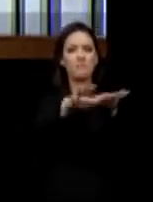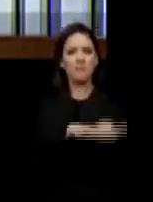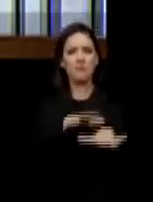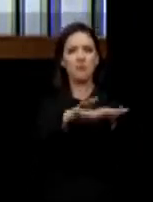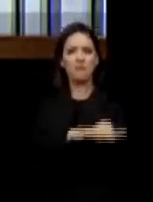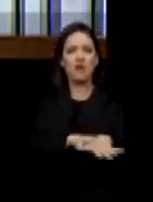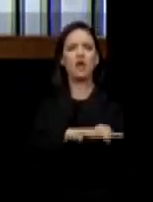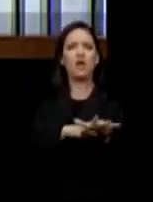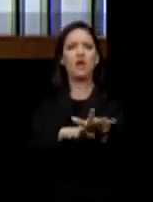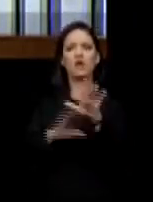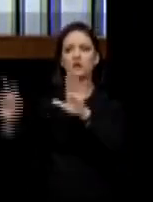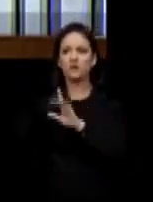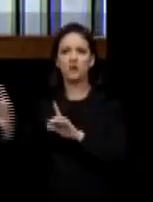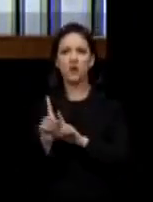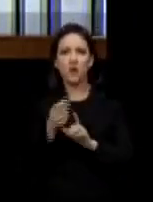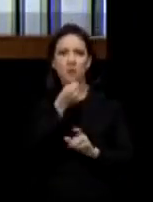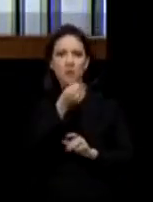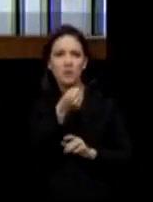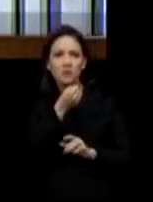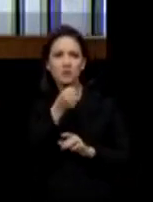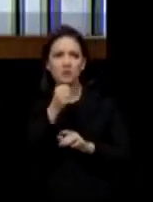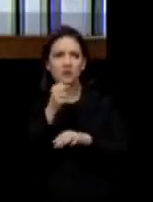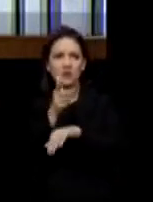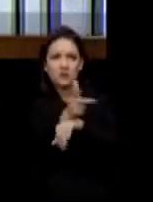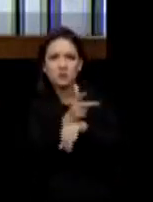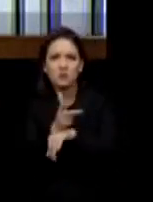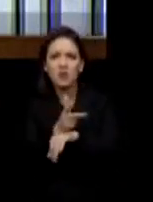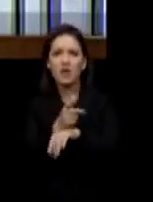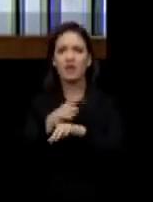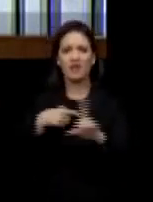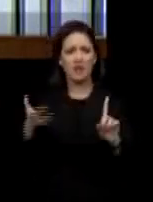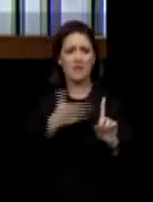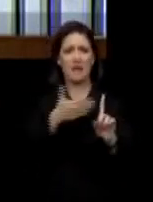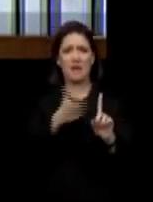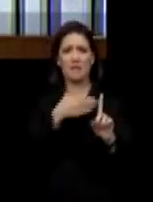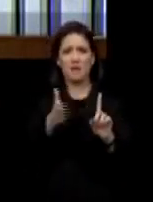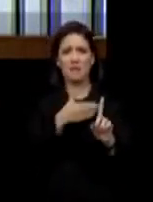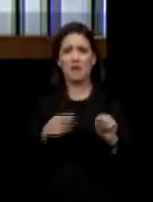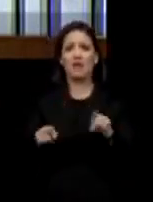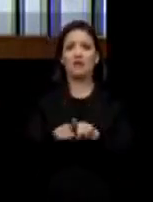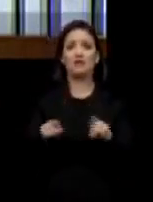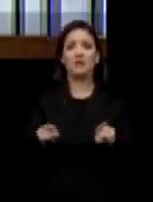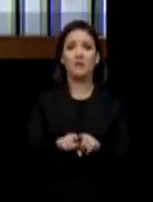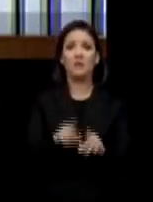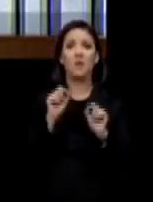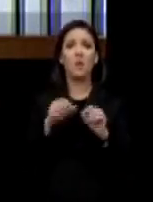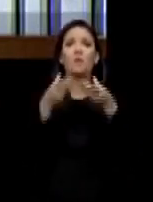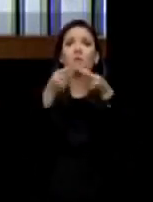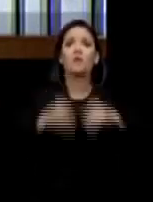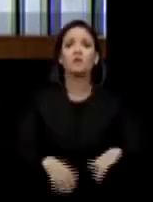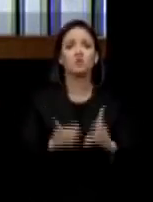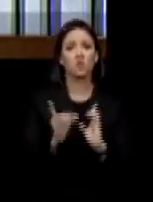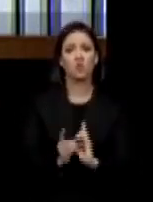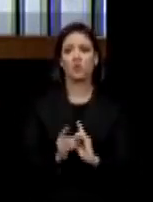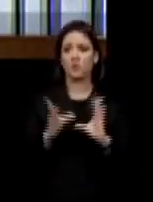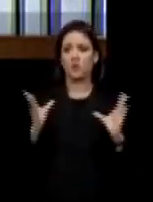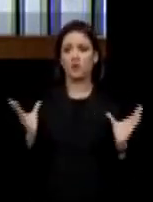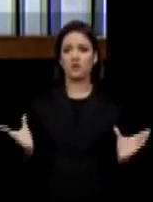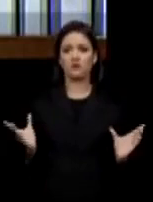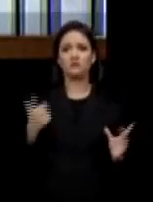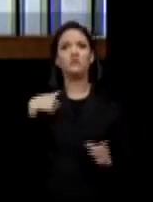Foram agredidos os profissionais e assim também foi agredida a democracia.